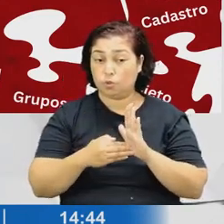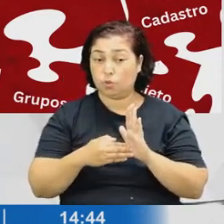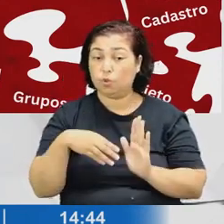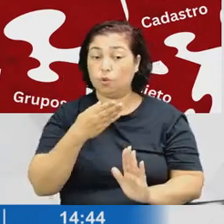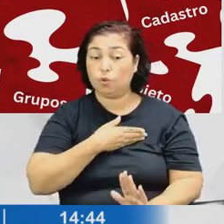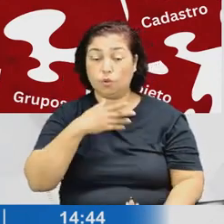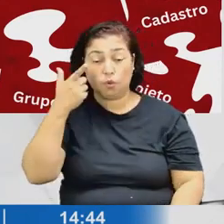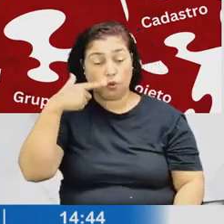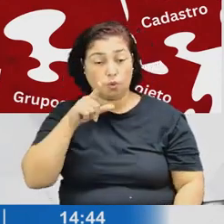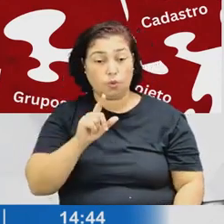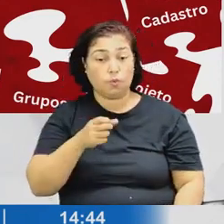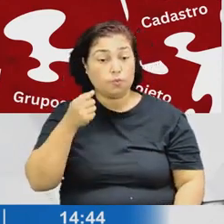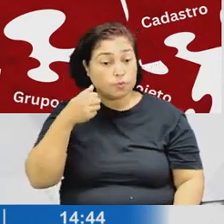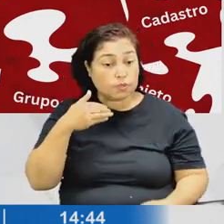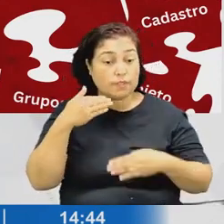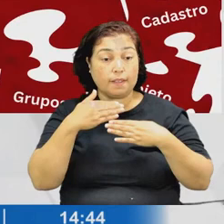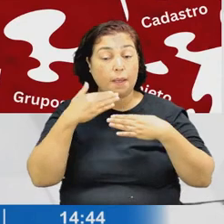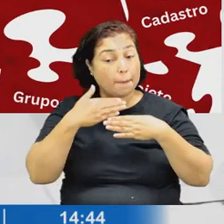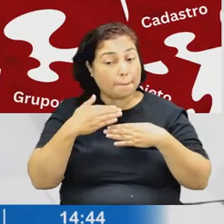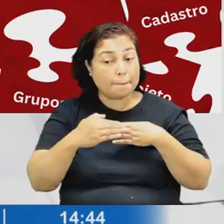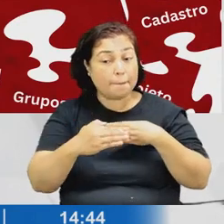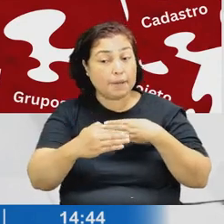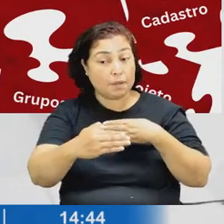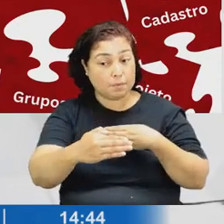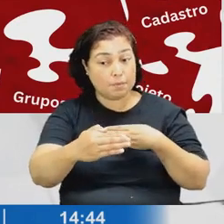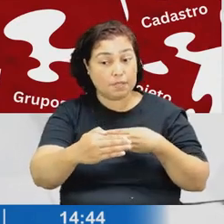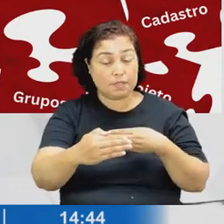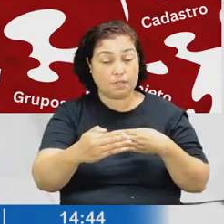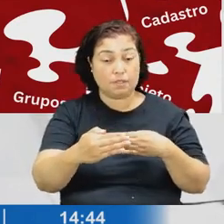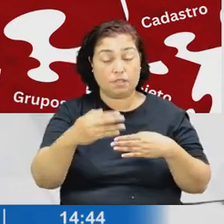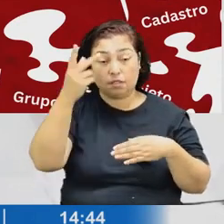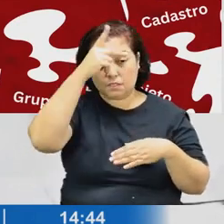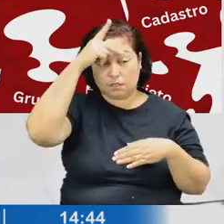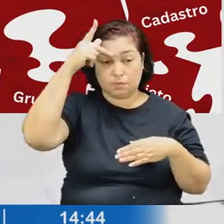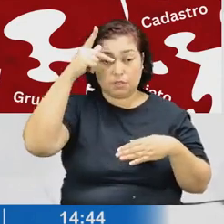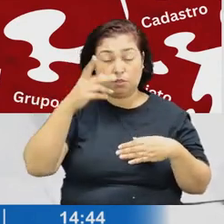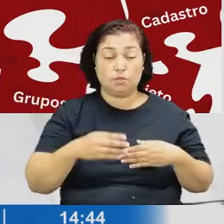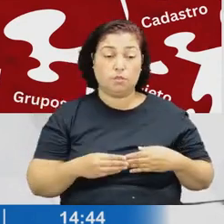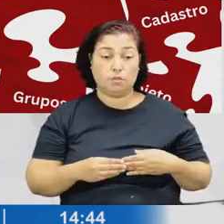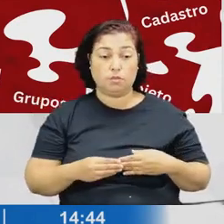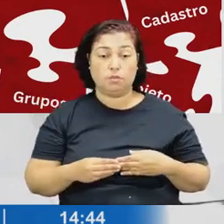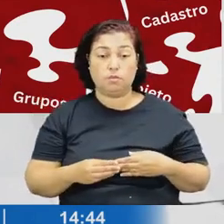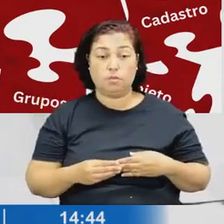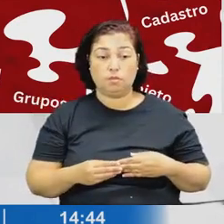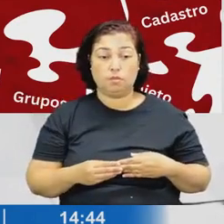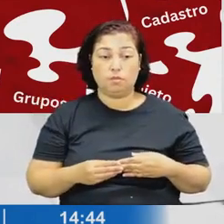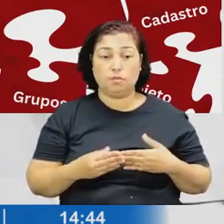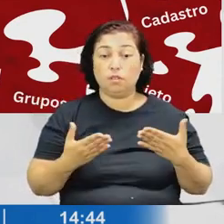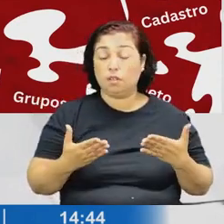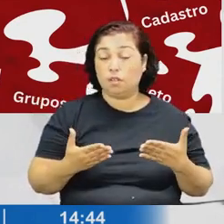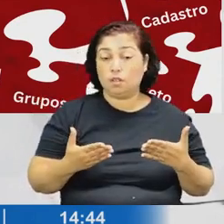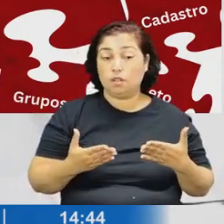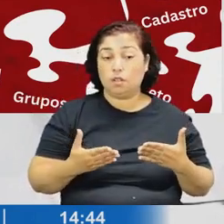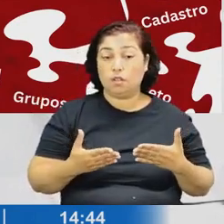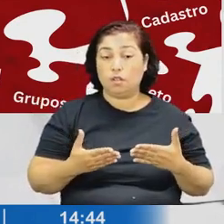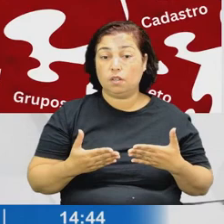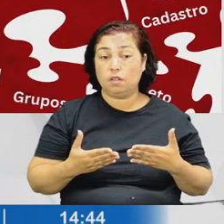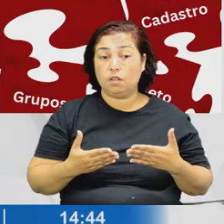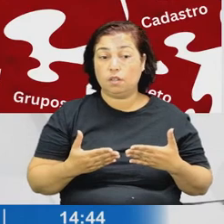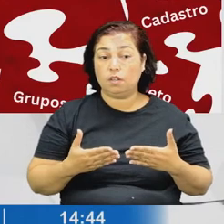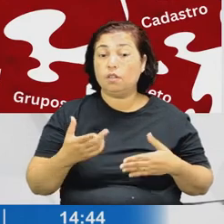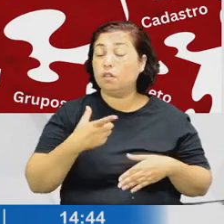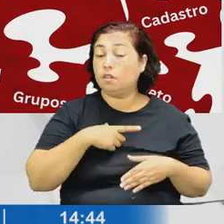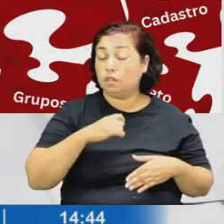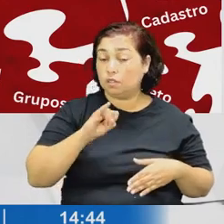construir você tá na frente do seu colega do seu adversário do seu inimigo político Ai meu Deus inimigo tem